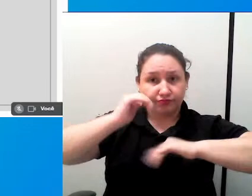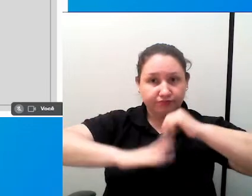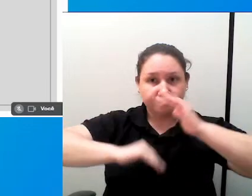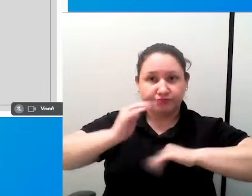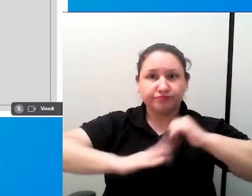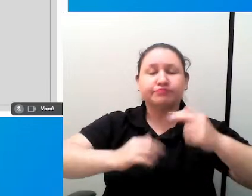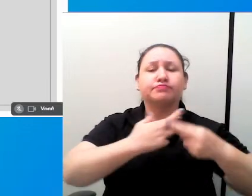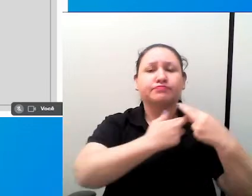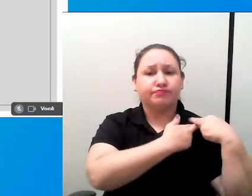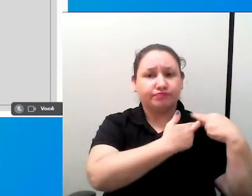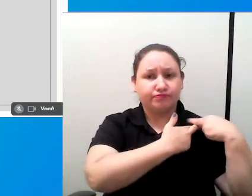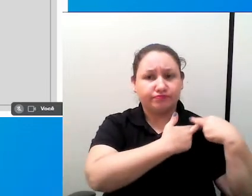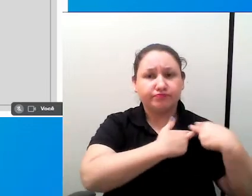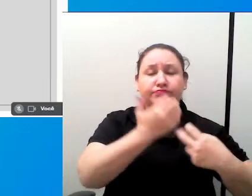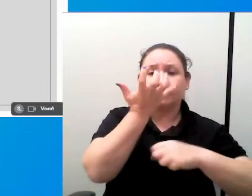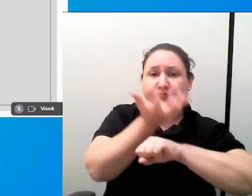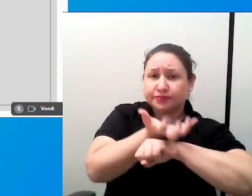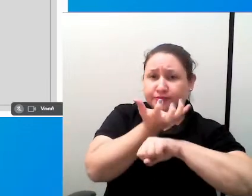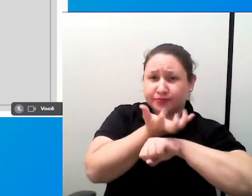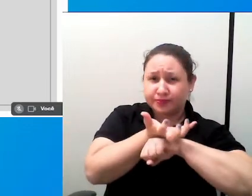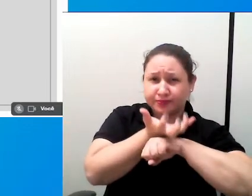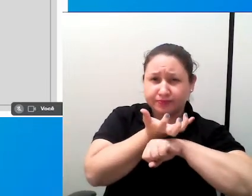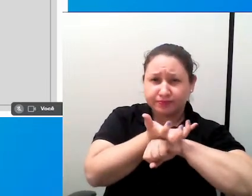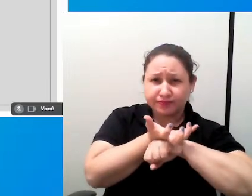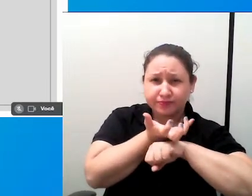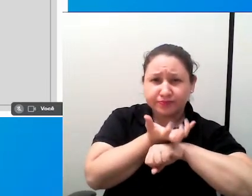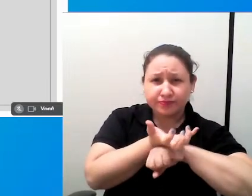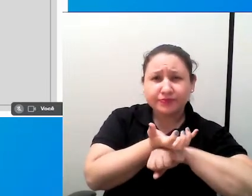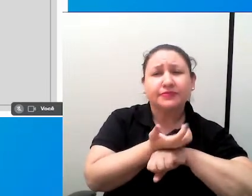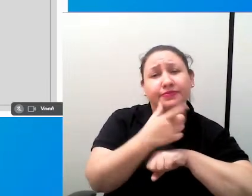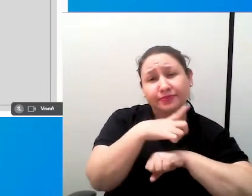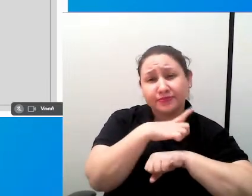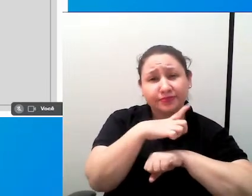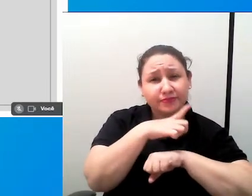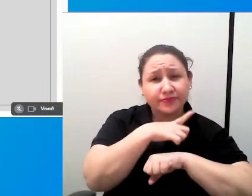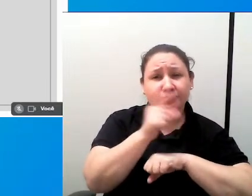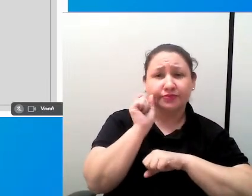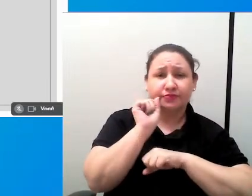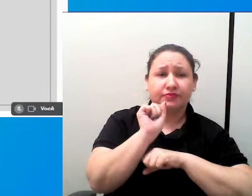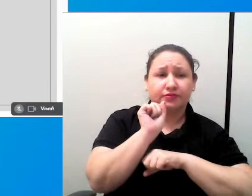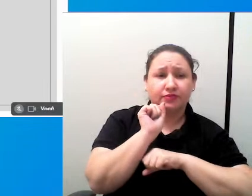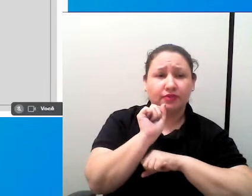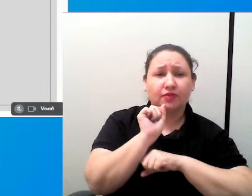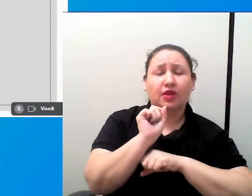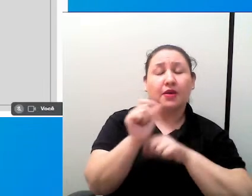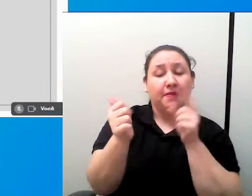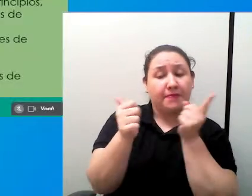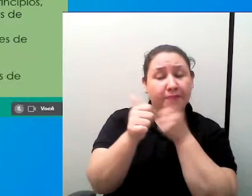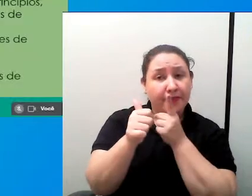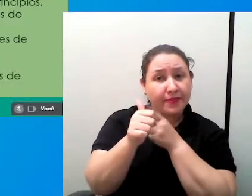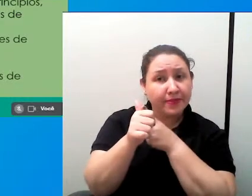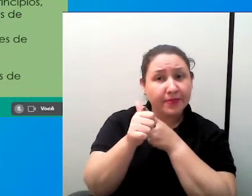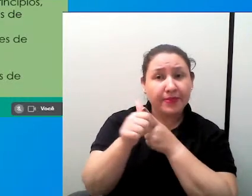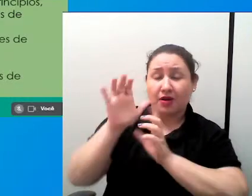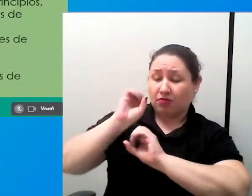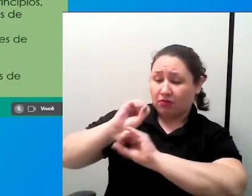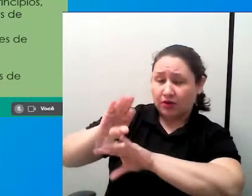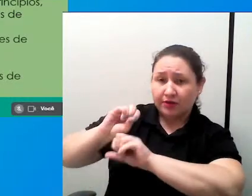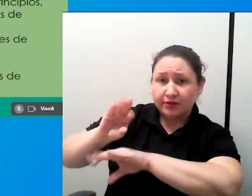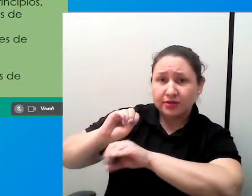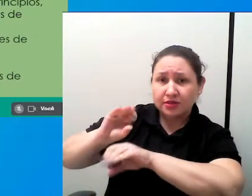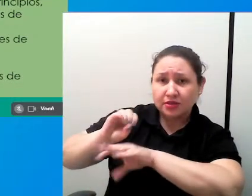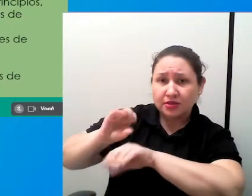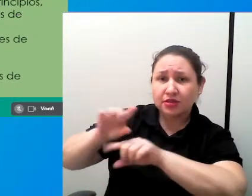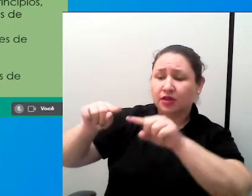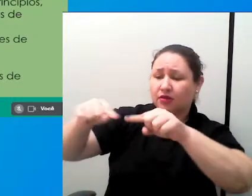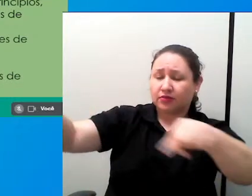disciplina, que trabalha primeiramente uma parte teórica, né, explicando o que